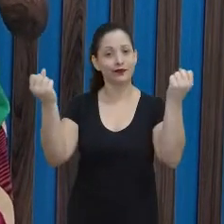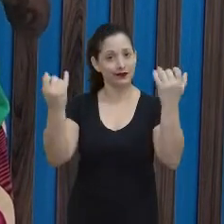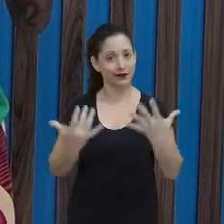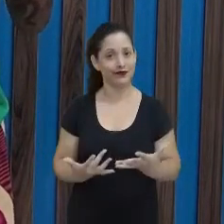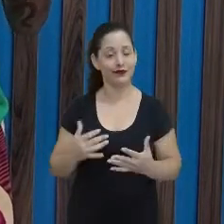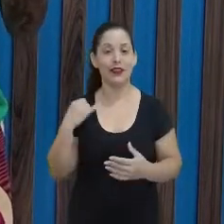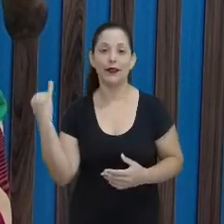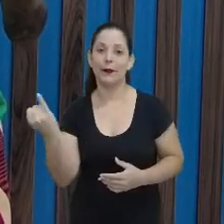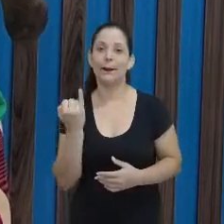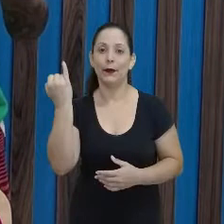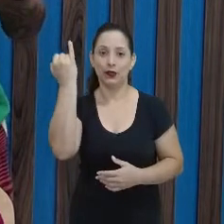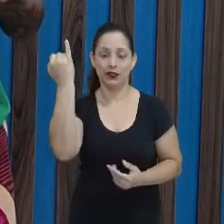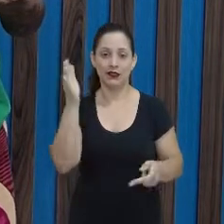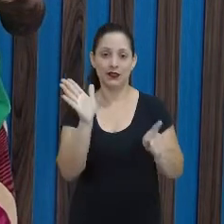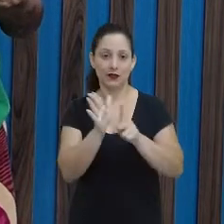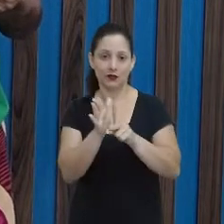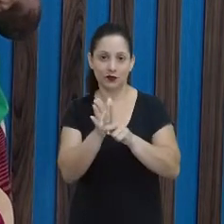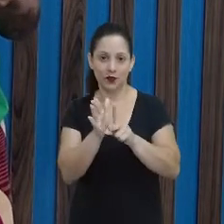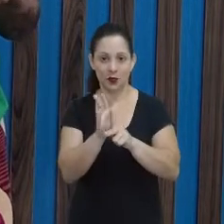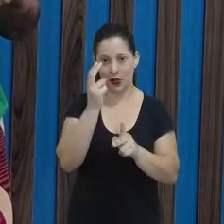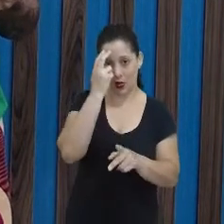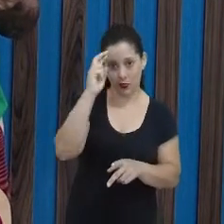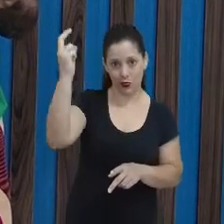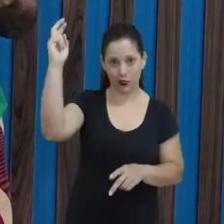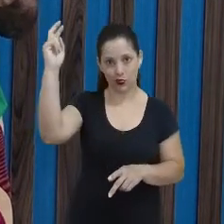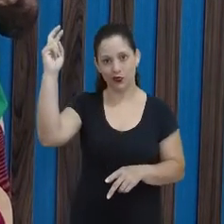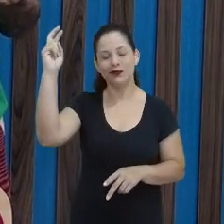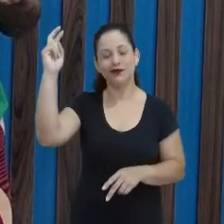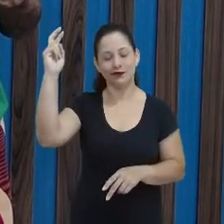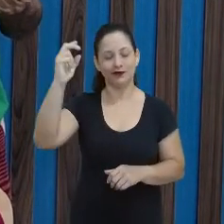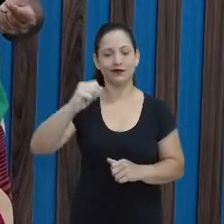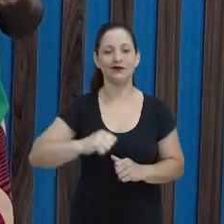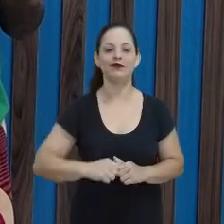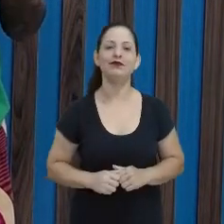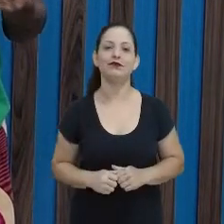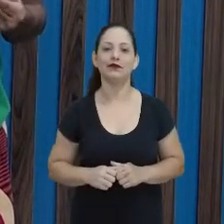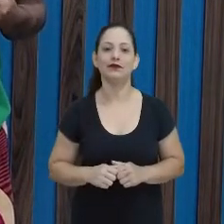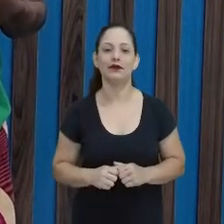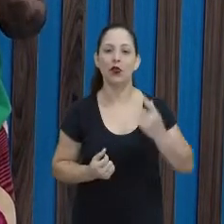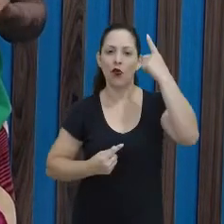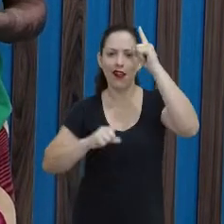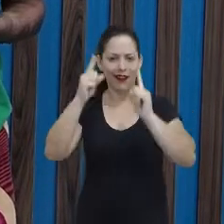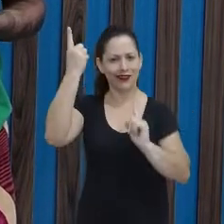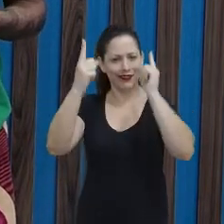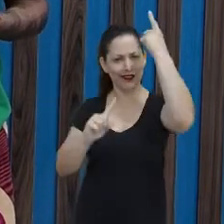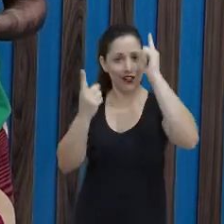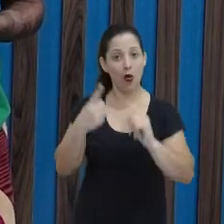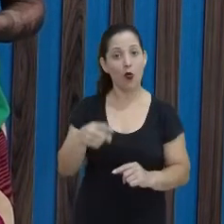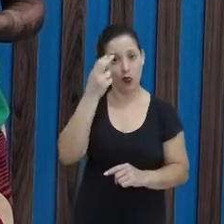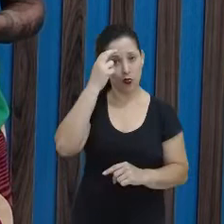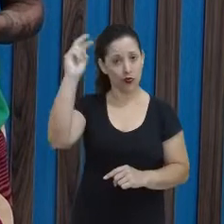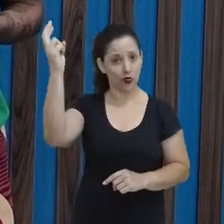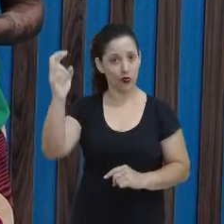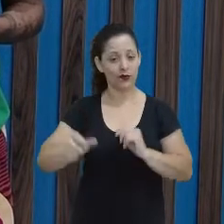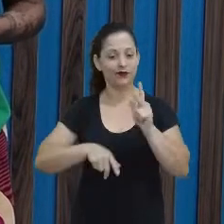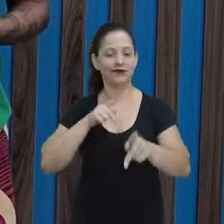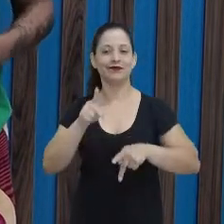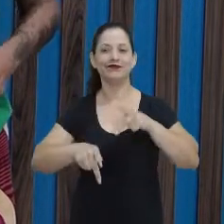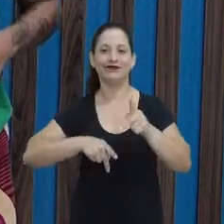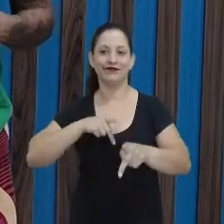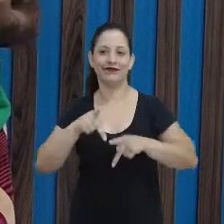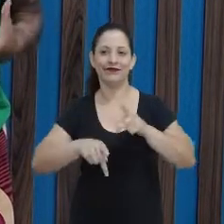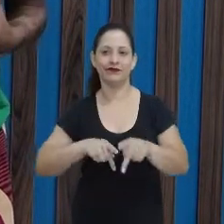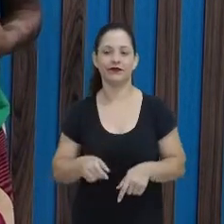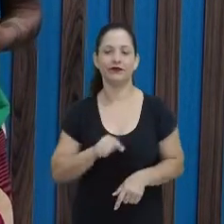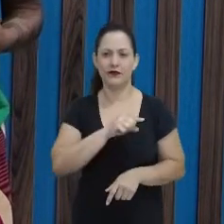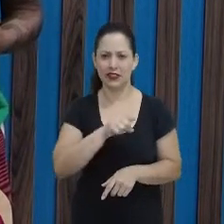importância que o carnaval tem para além da festa dele. Uma questão mesmo de cultura popular, tá? Então, se